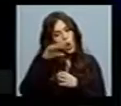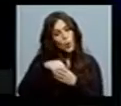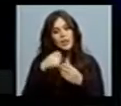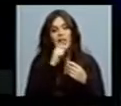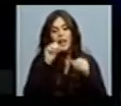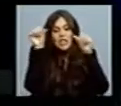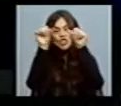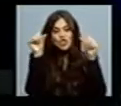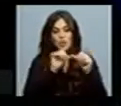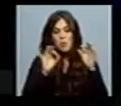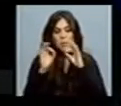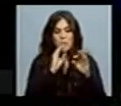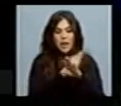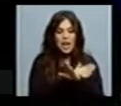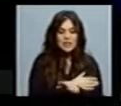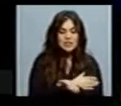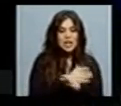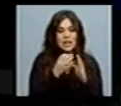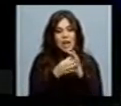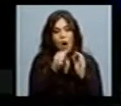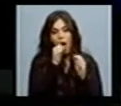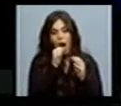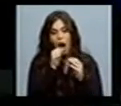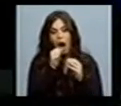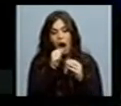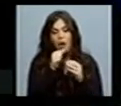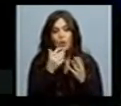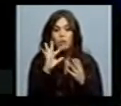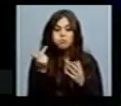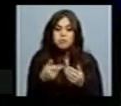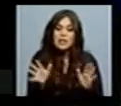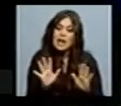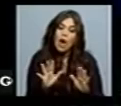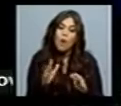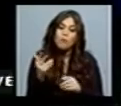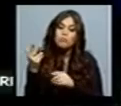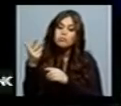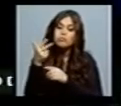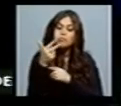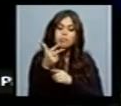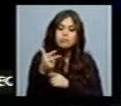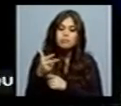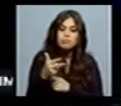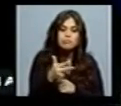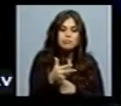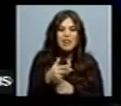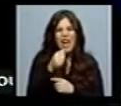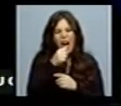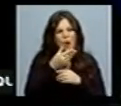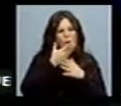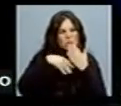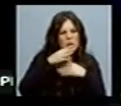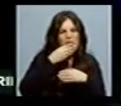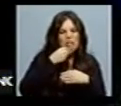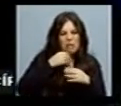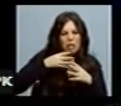toda uma preparação para meio aquático, digamos assim. Por acaso não foi o que aconteceu, aterrou numa zona mais ou menos lamacenta, digamos assim, mas